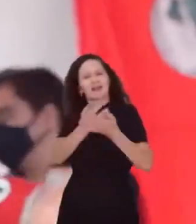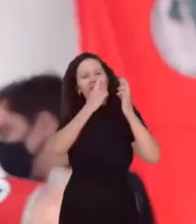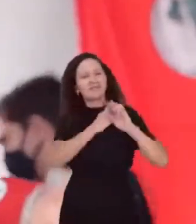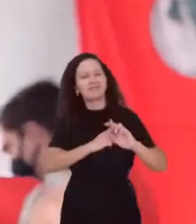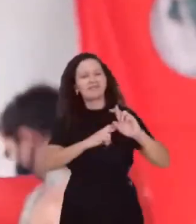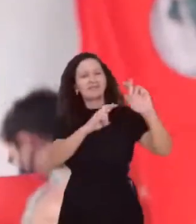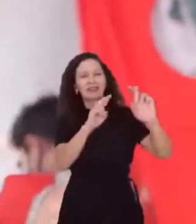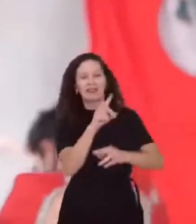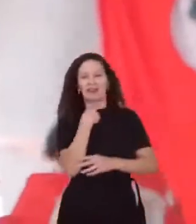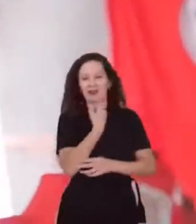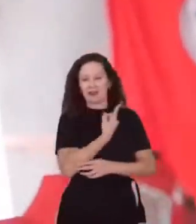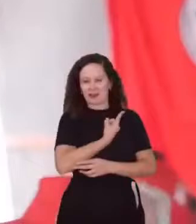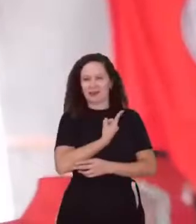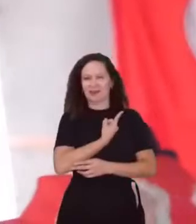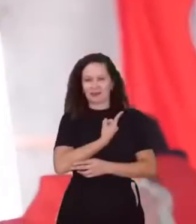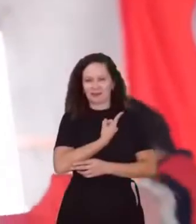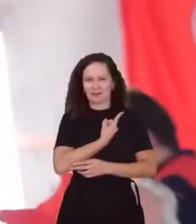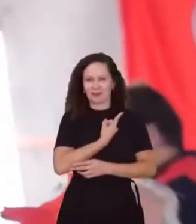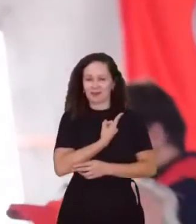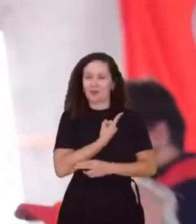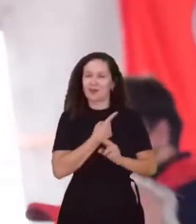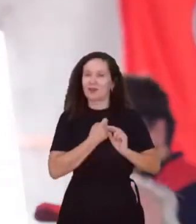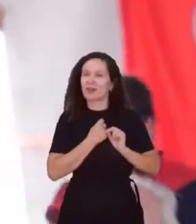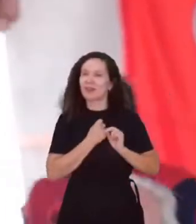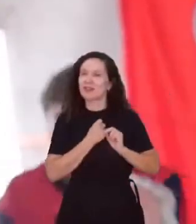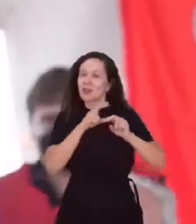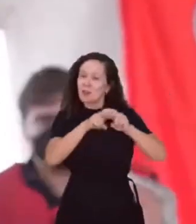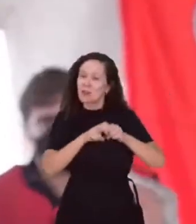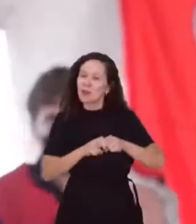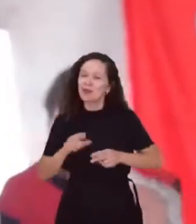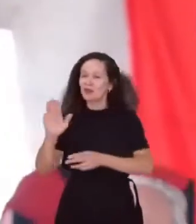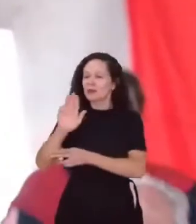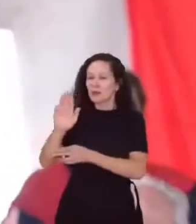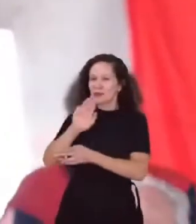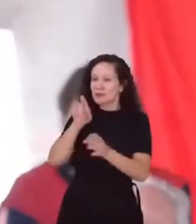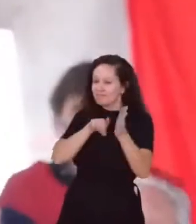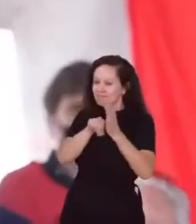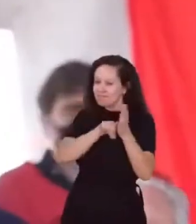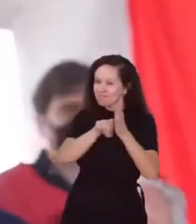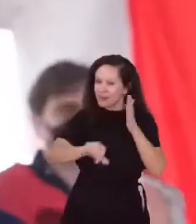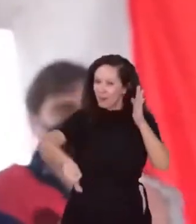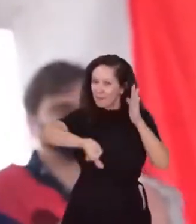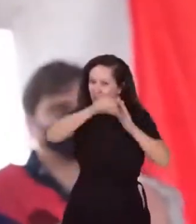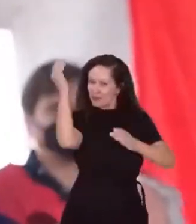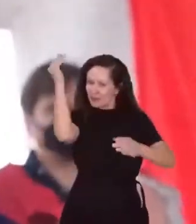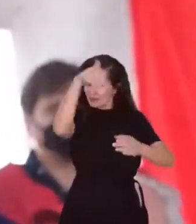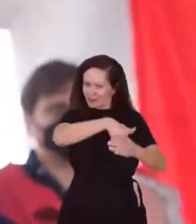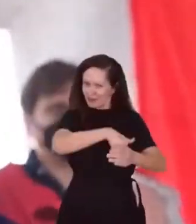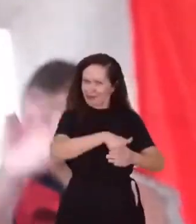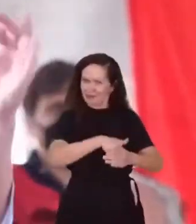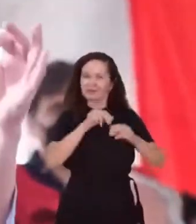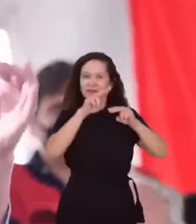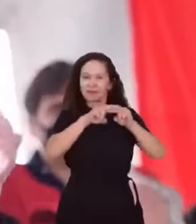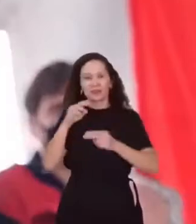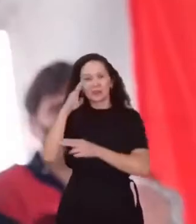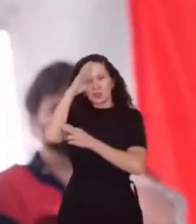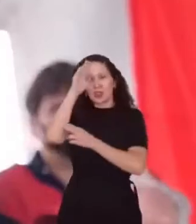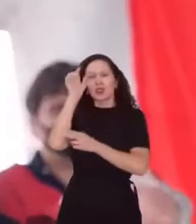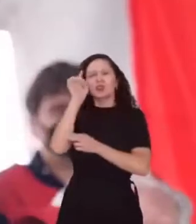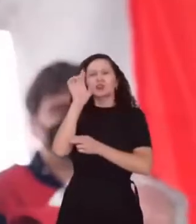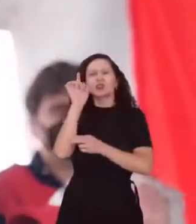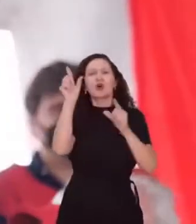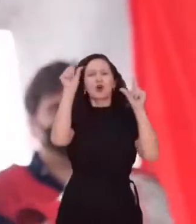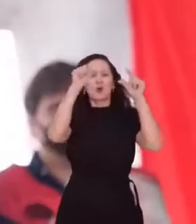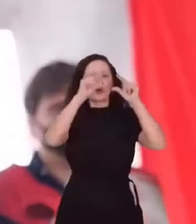por outra razão que Lula está na frente nas pesquisas. Não é por outra razão que Bolsonaro sofre desgaste. Mas eles vêm forte